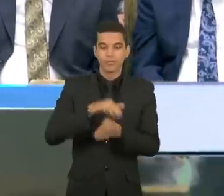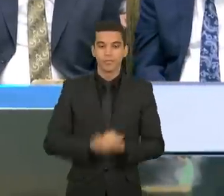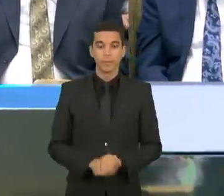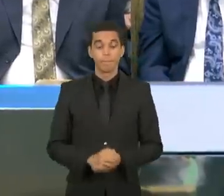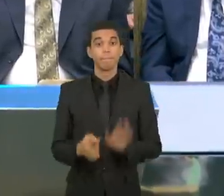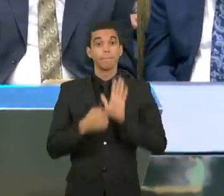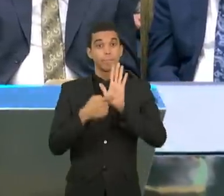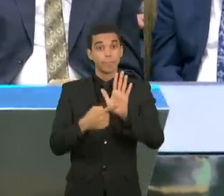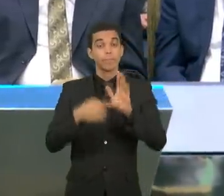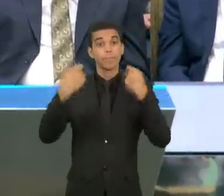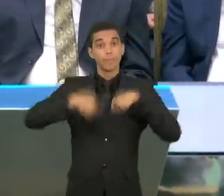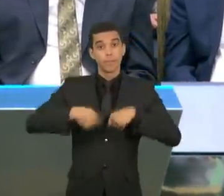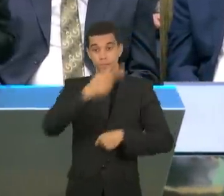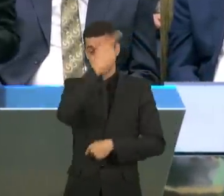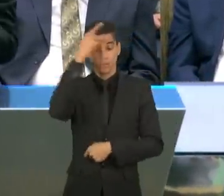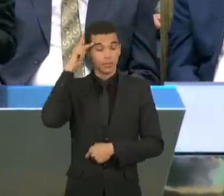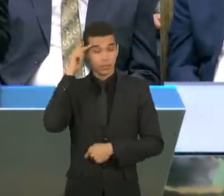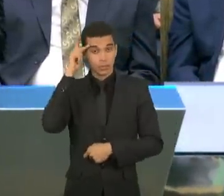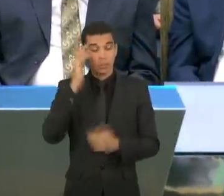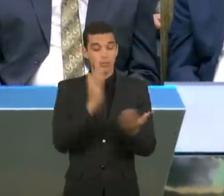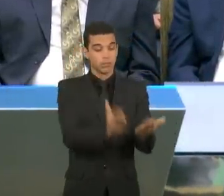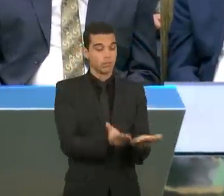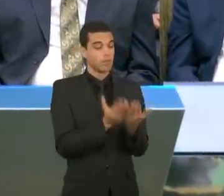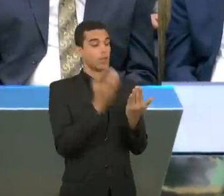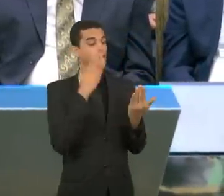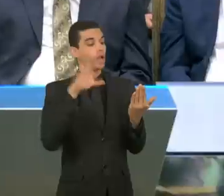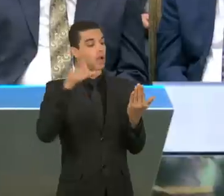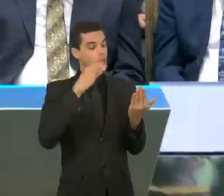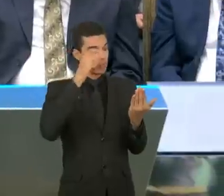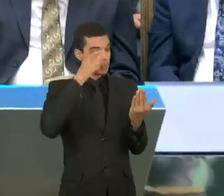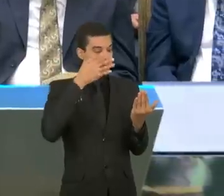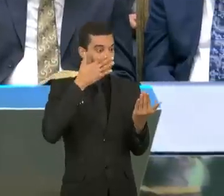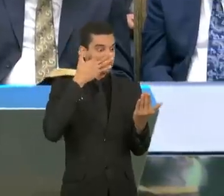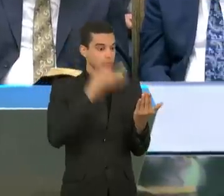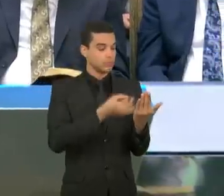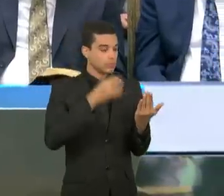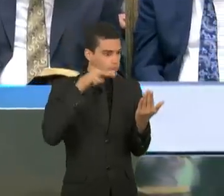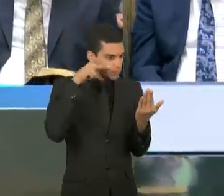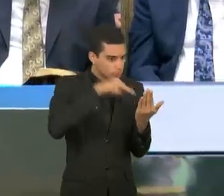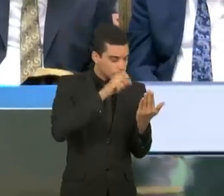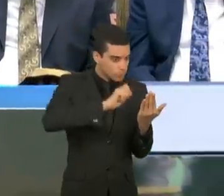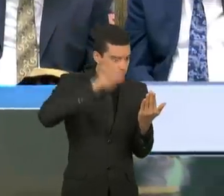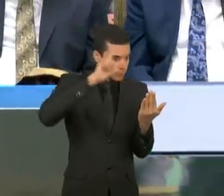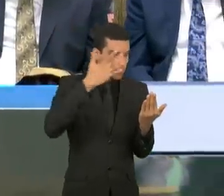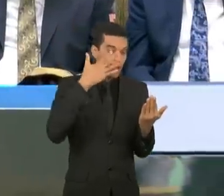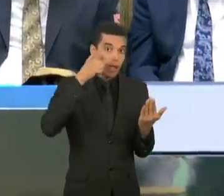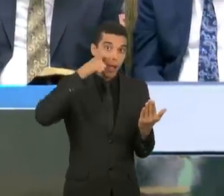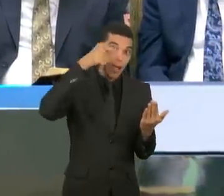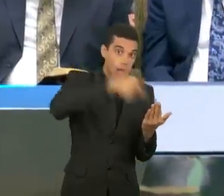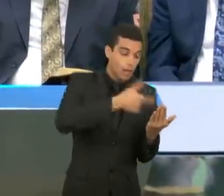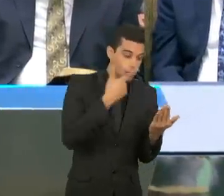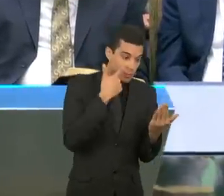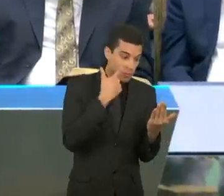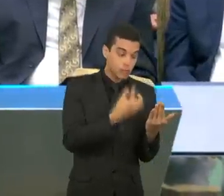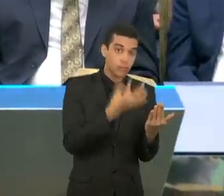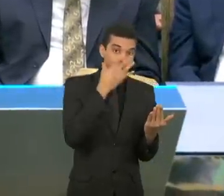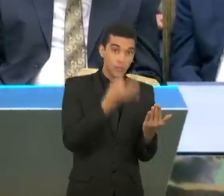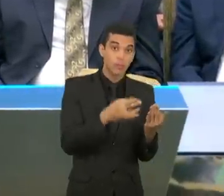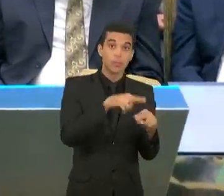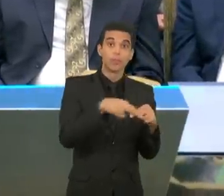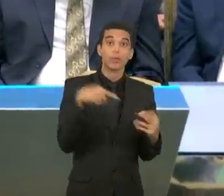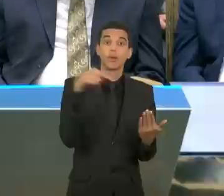uma atenção especial. E indica que se deve dar muita atenção a esta canção pelo seu aspecto